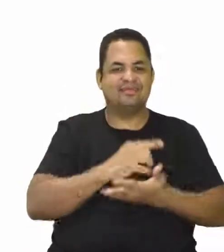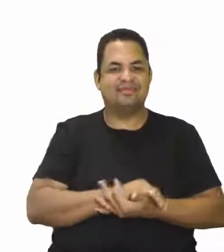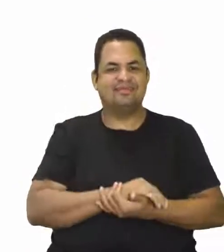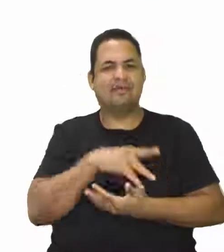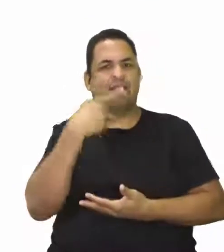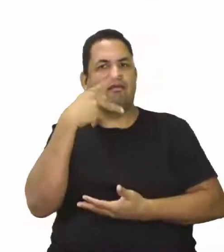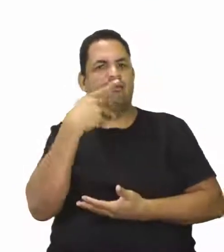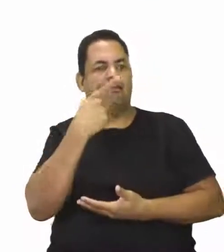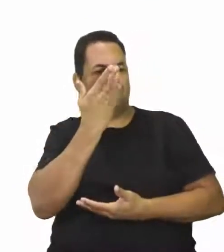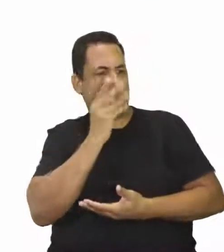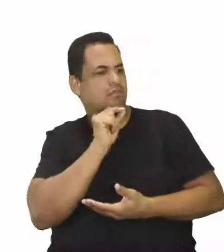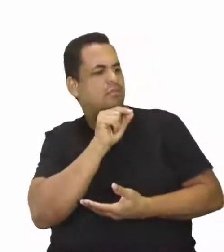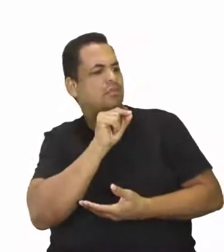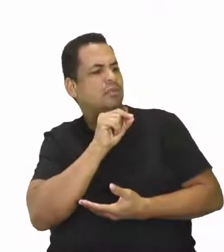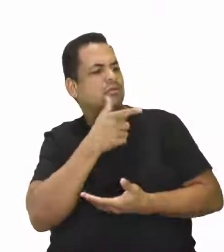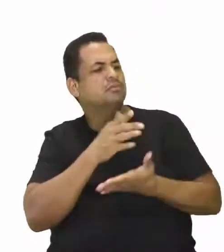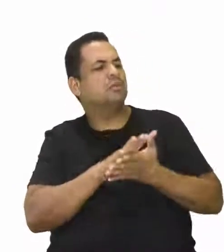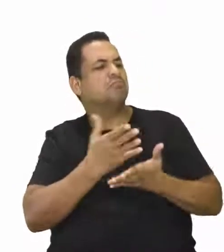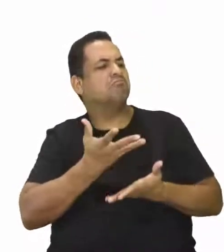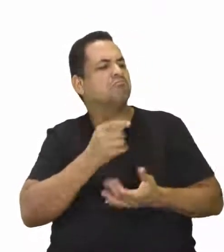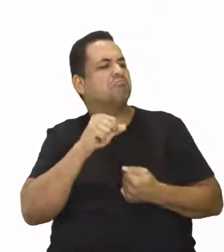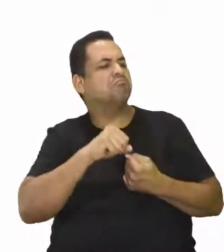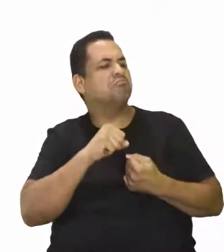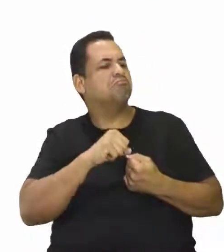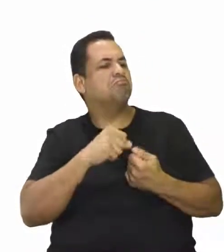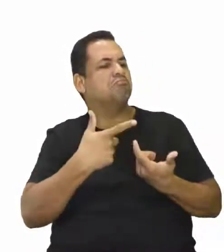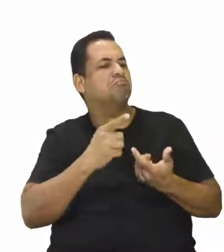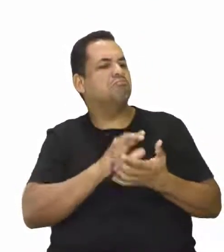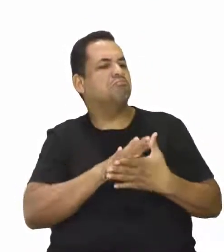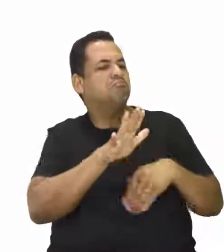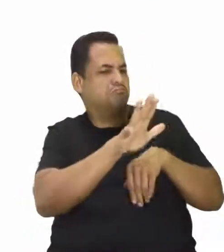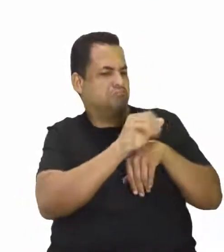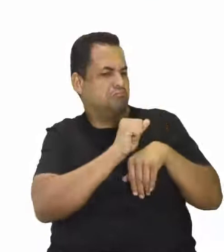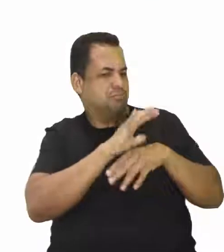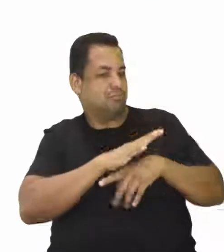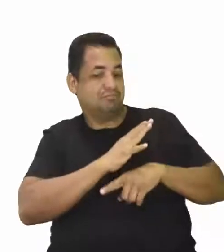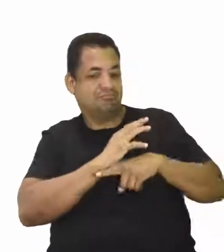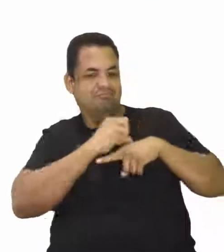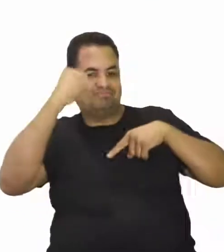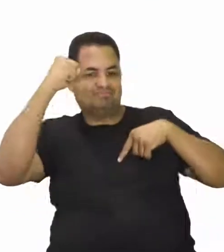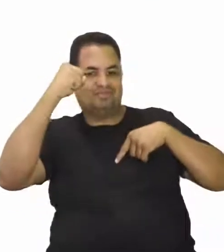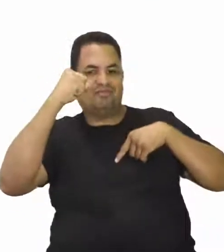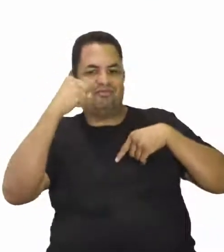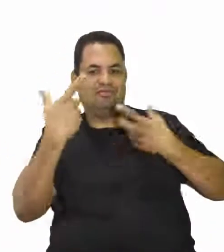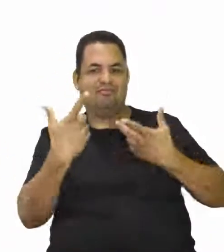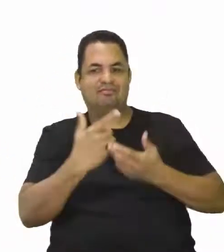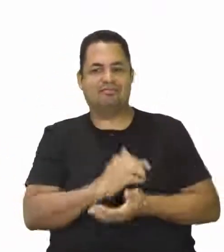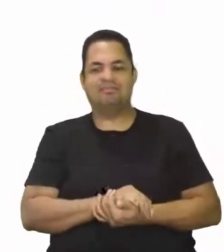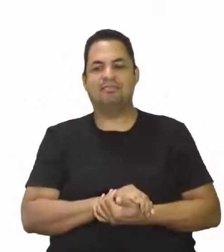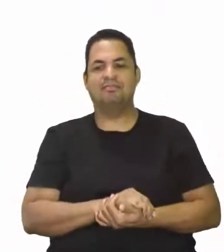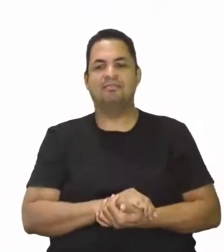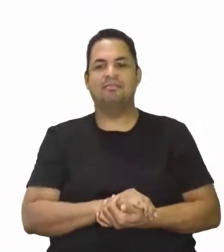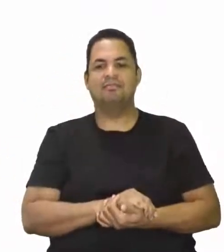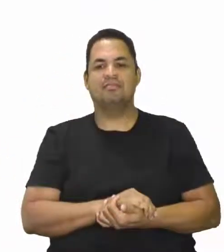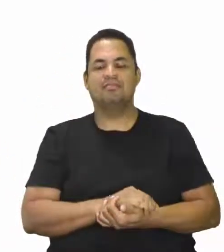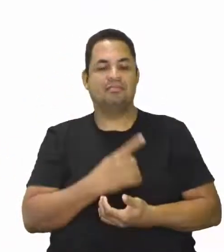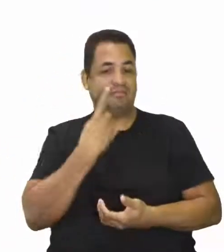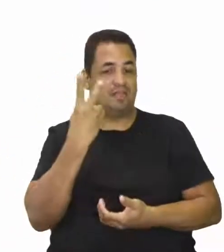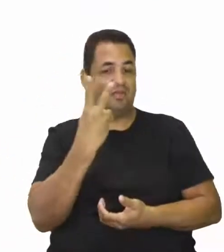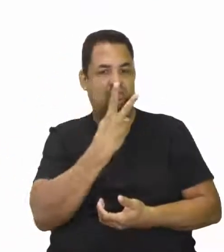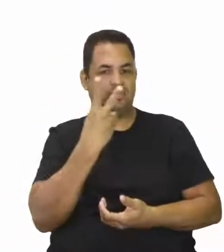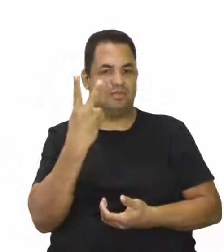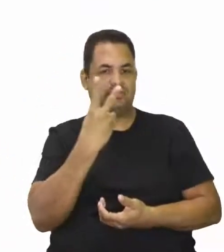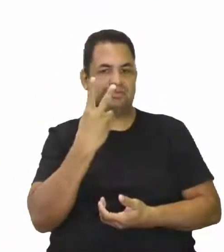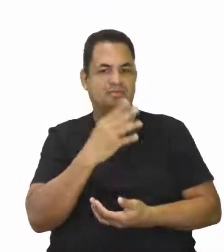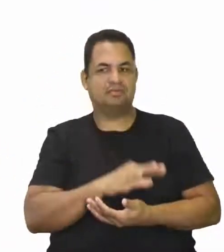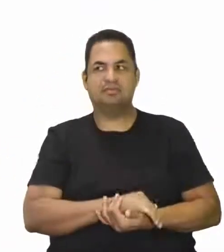e diz, e o que você quer que eu faça? Quer que eu chame um salva-vidas? Olha só. Olha a